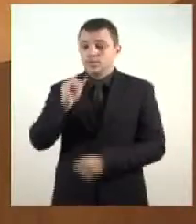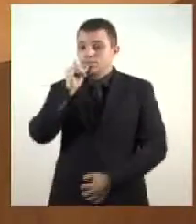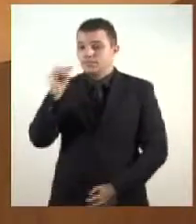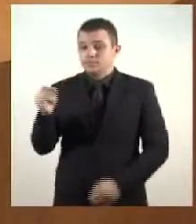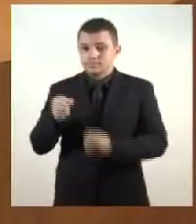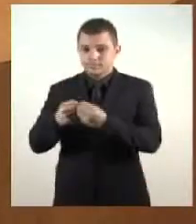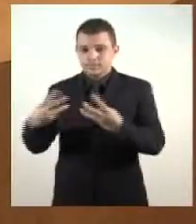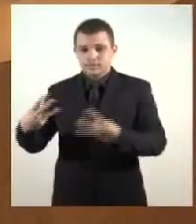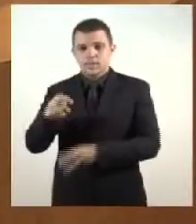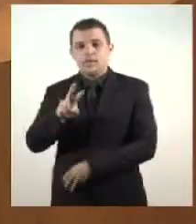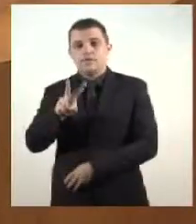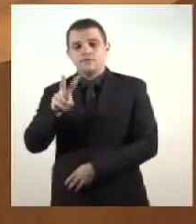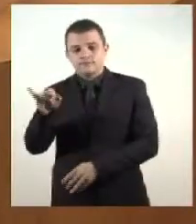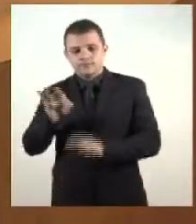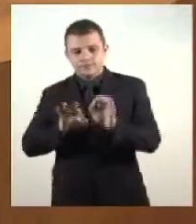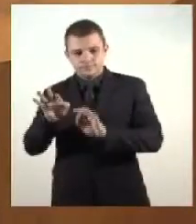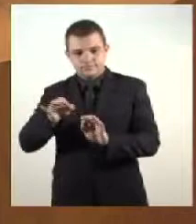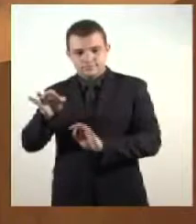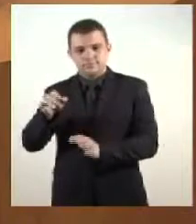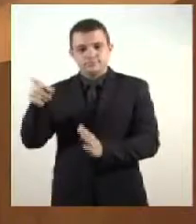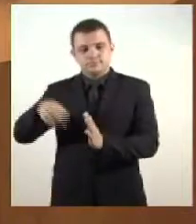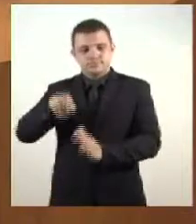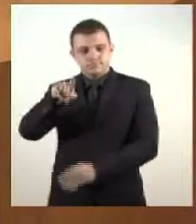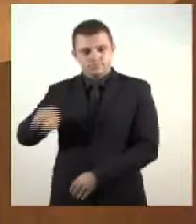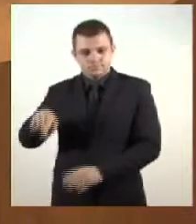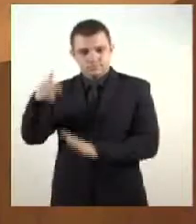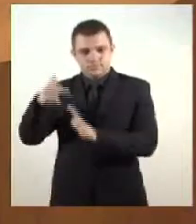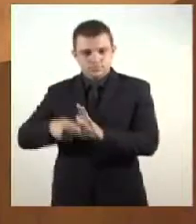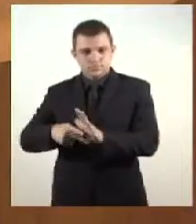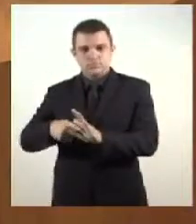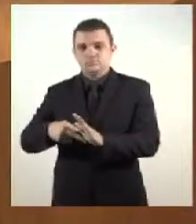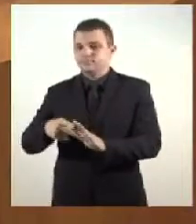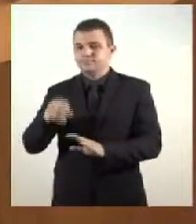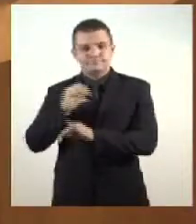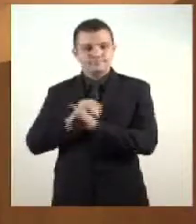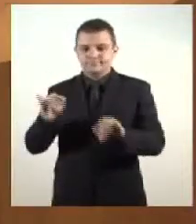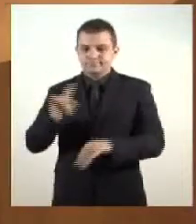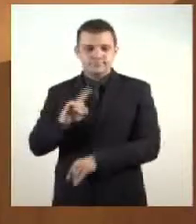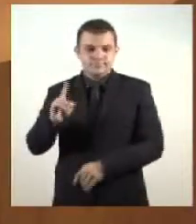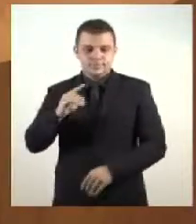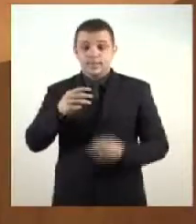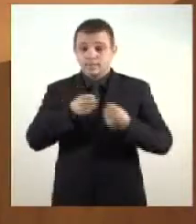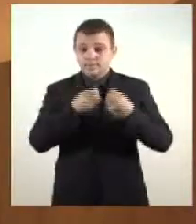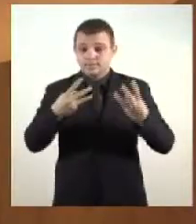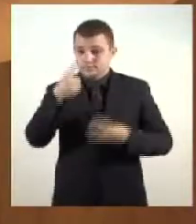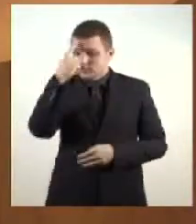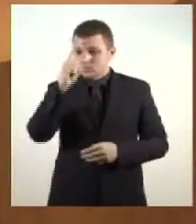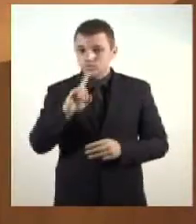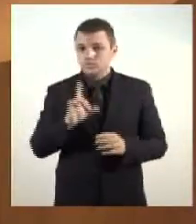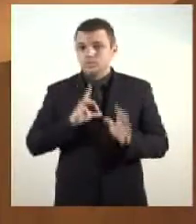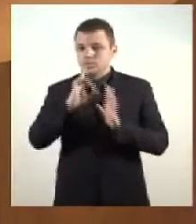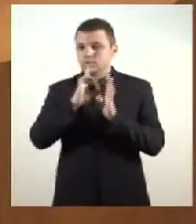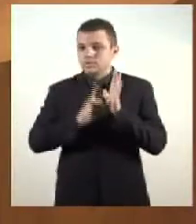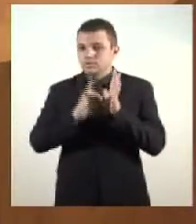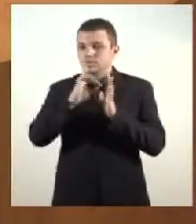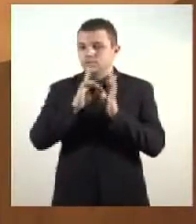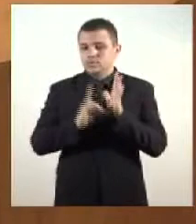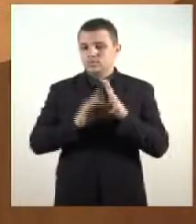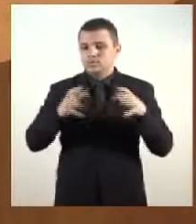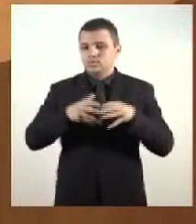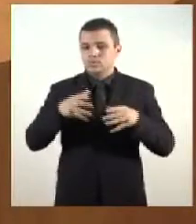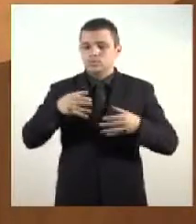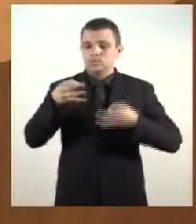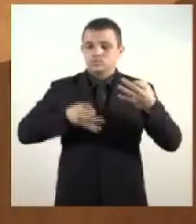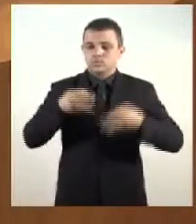anterior. A SEMAR não sabia do decreto, não acompanhou o seu jurídico, enfim, não